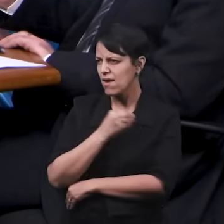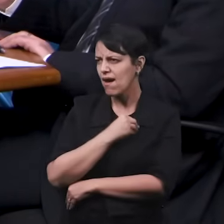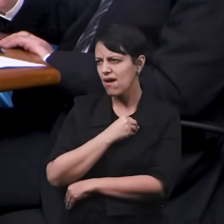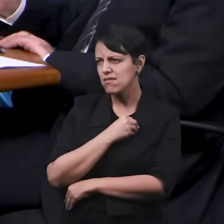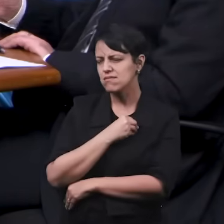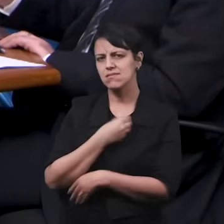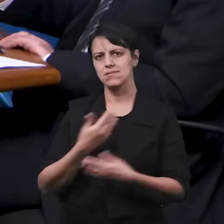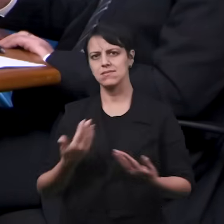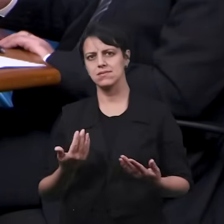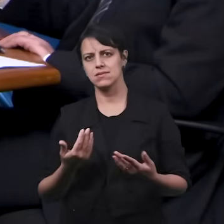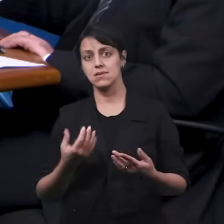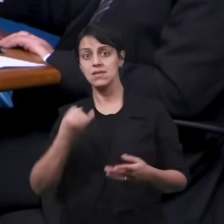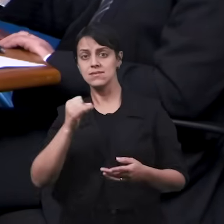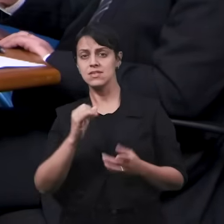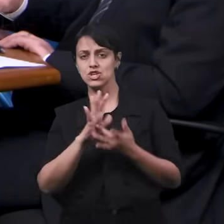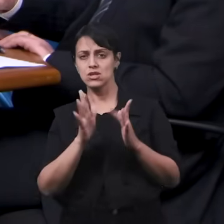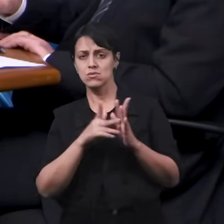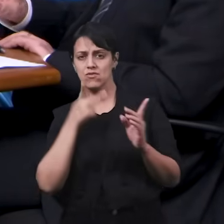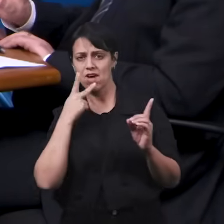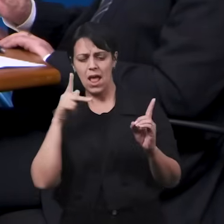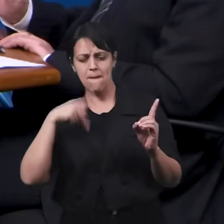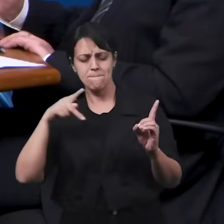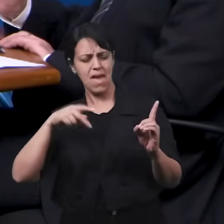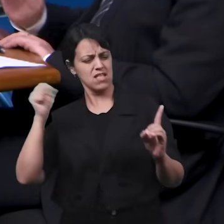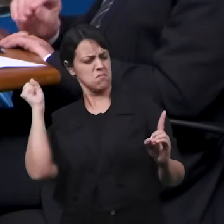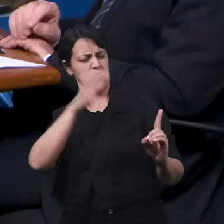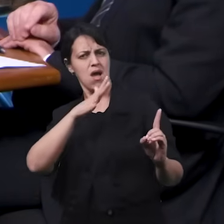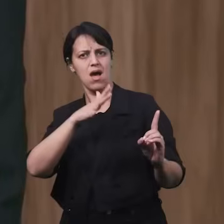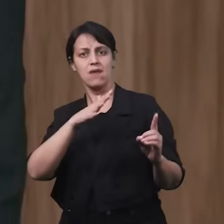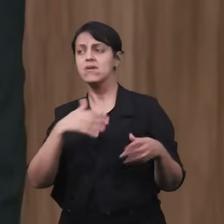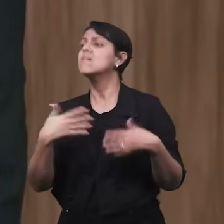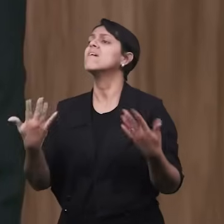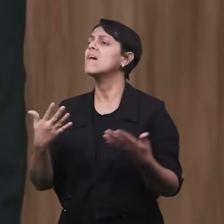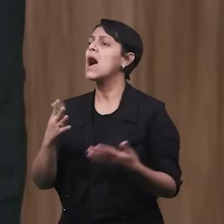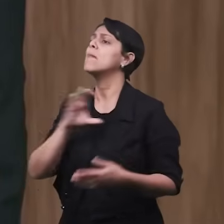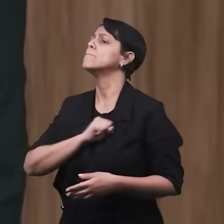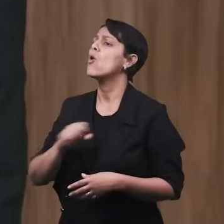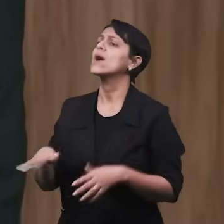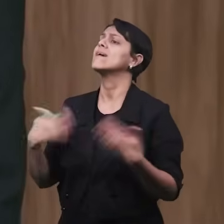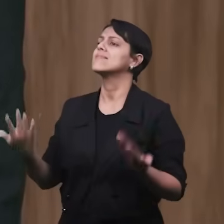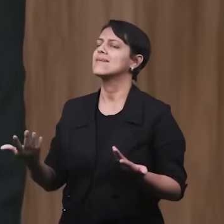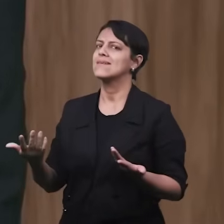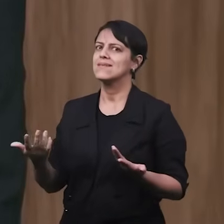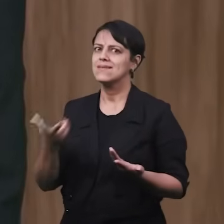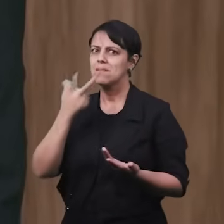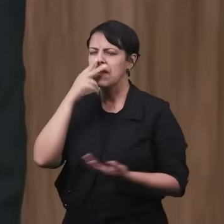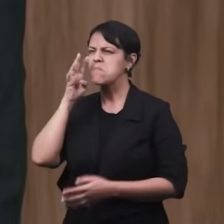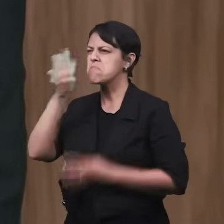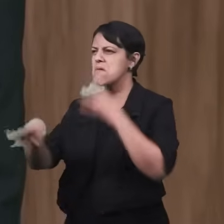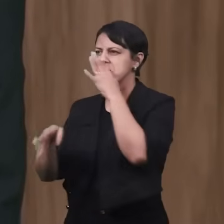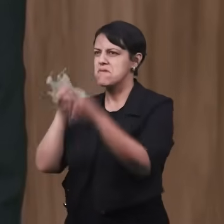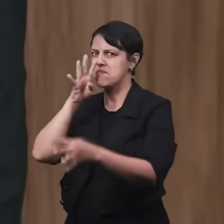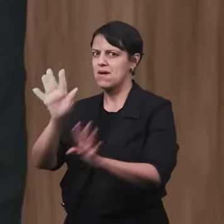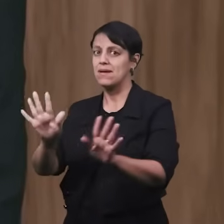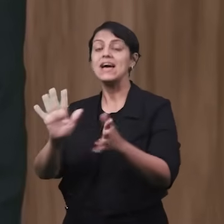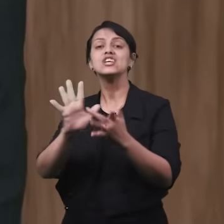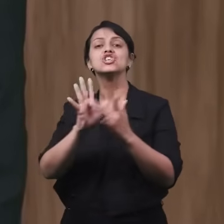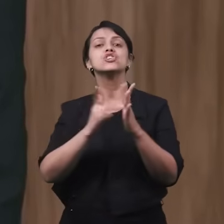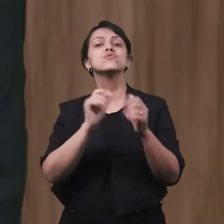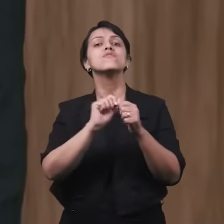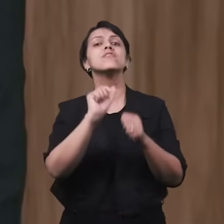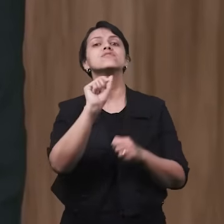apedreja, porque ela... Tá vendo? Cadê o amor? Ou seja, ele não tinha saída. Para nós, humanos. Humanamente falando. Mas o que Jesus